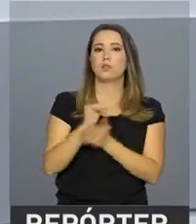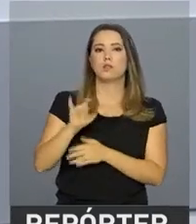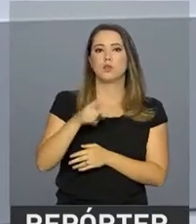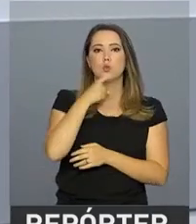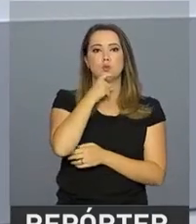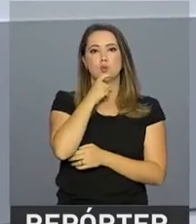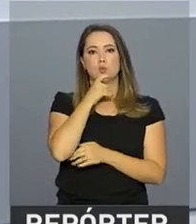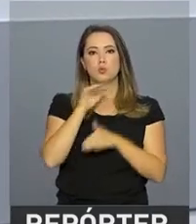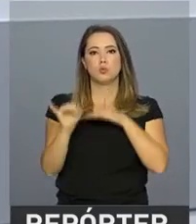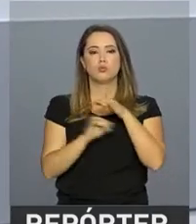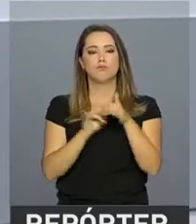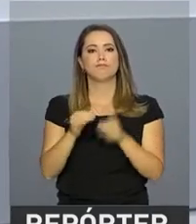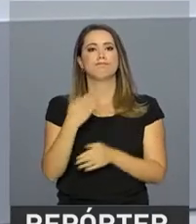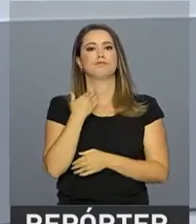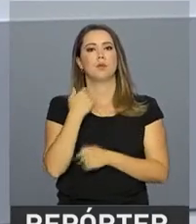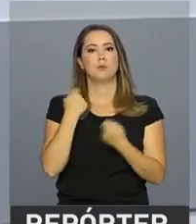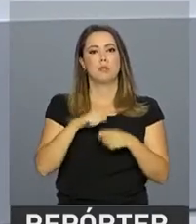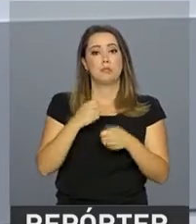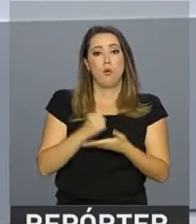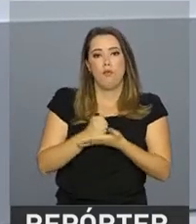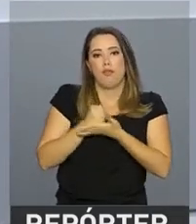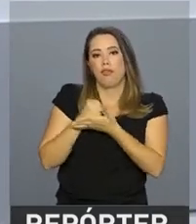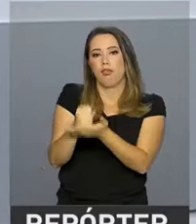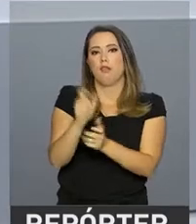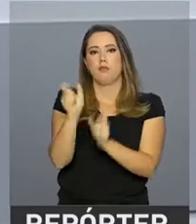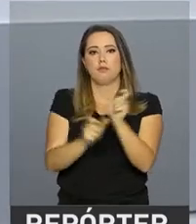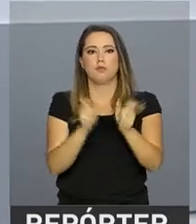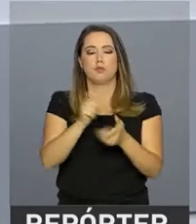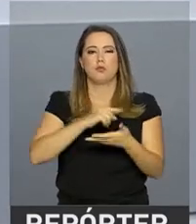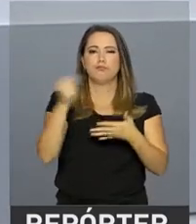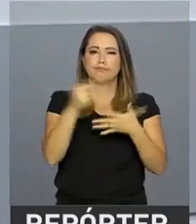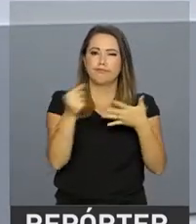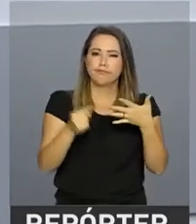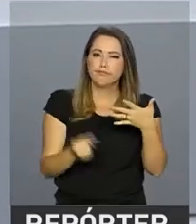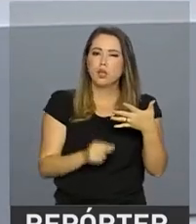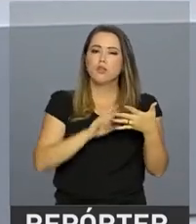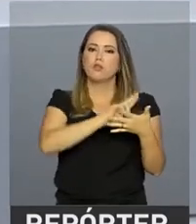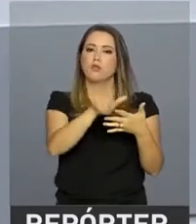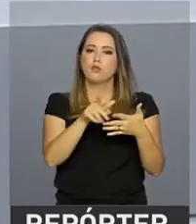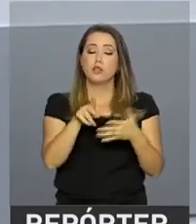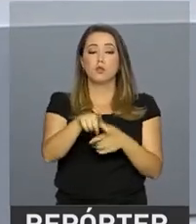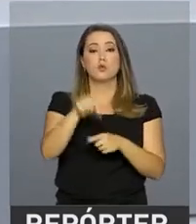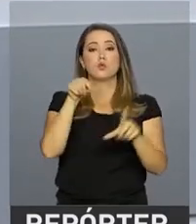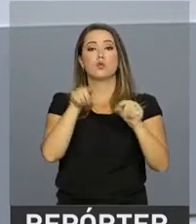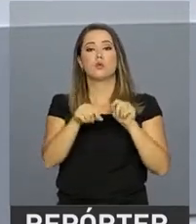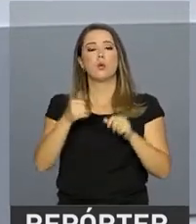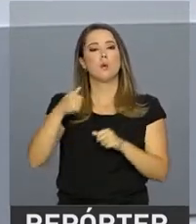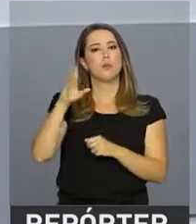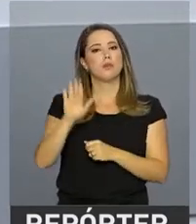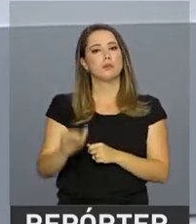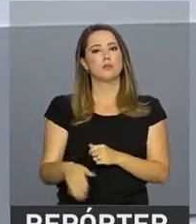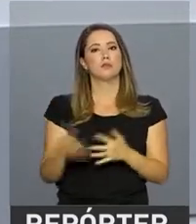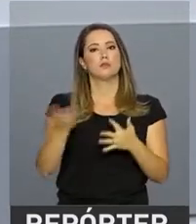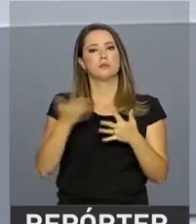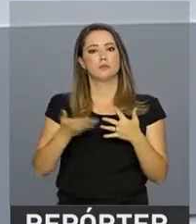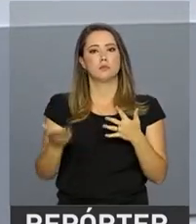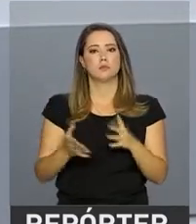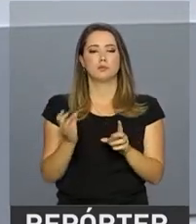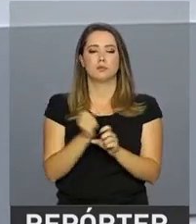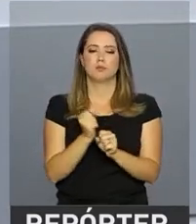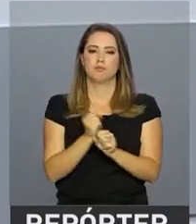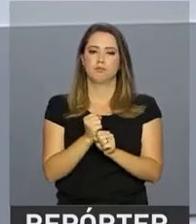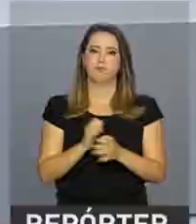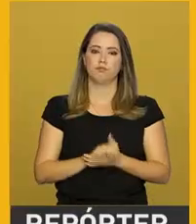as instituições financeiras terão sempre disponíveis para o consumidor uma alternativa mais barata para o parcelamento do saldo